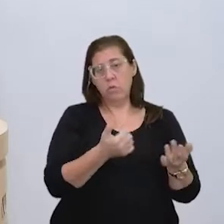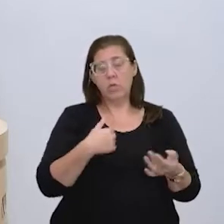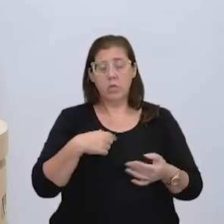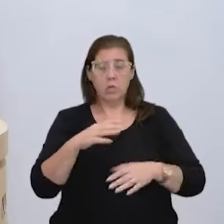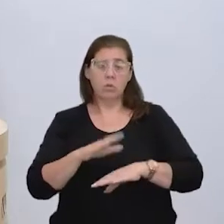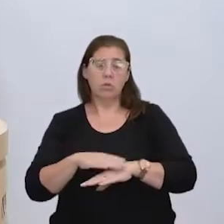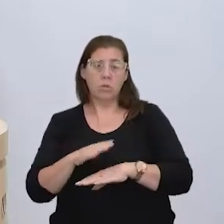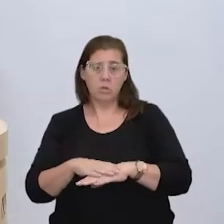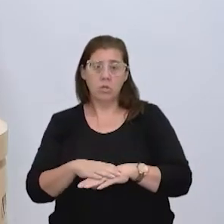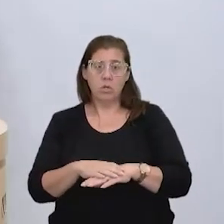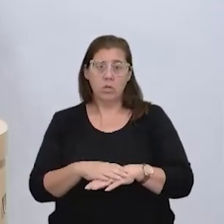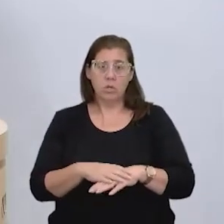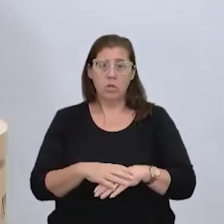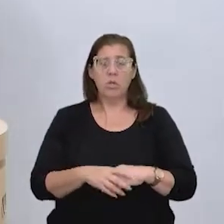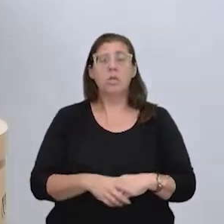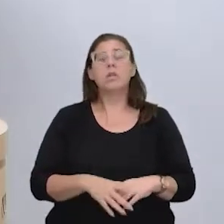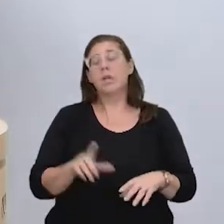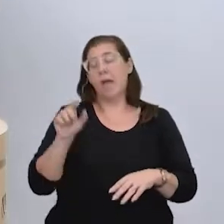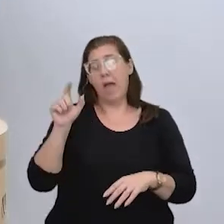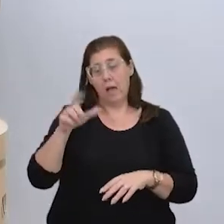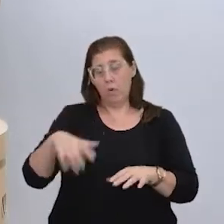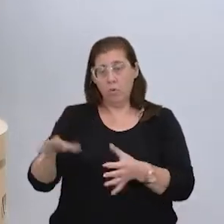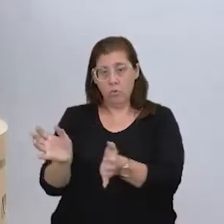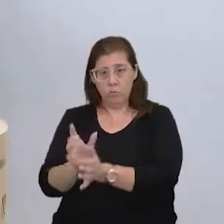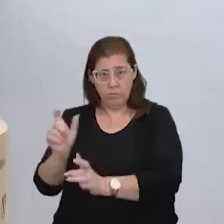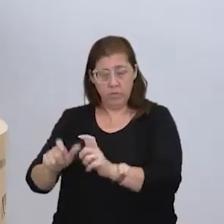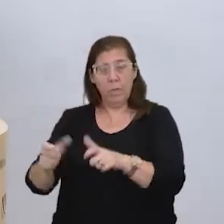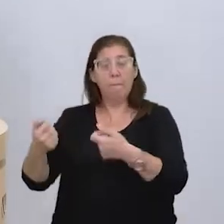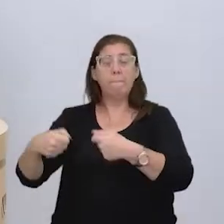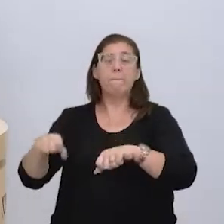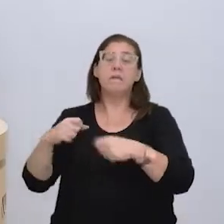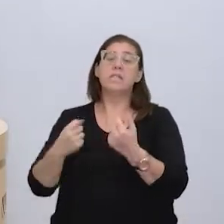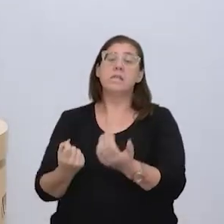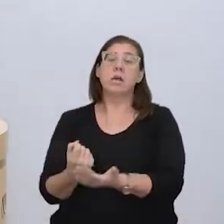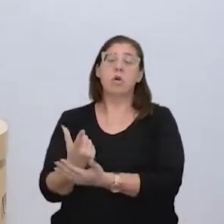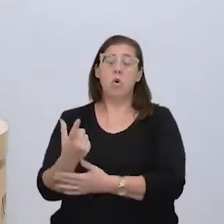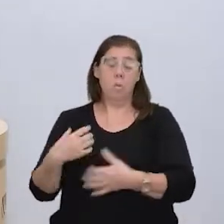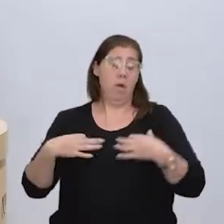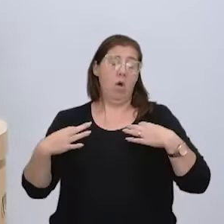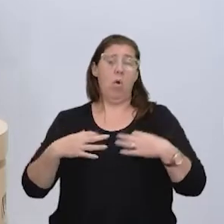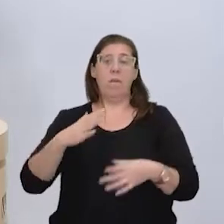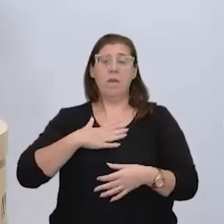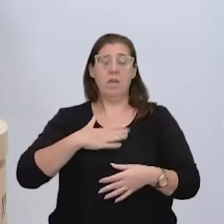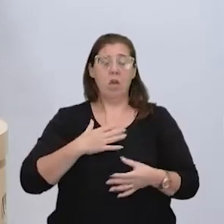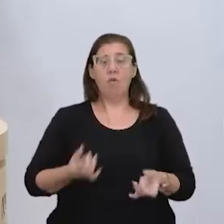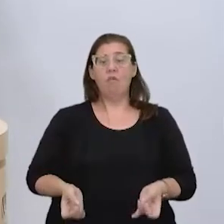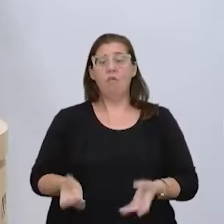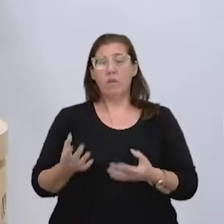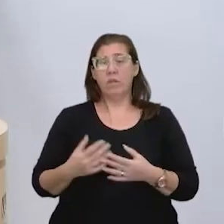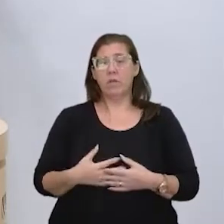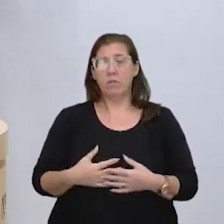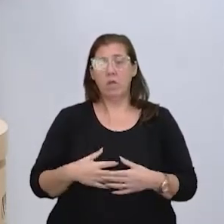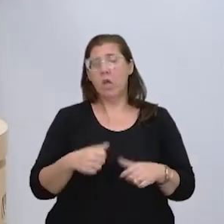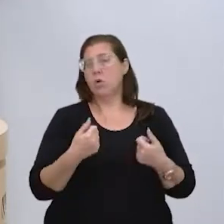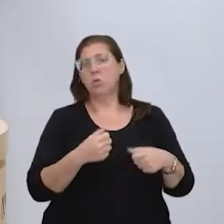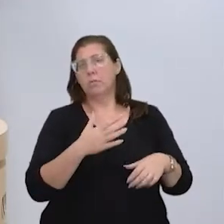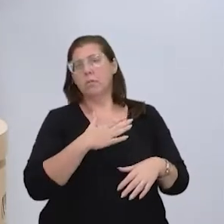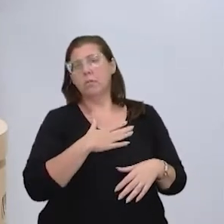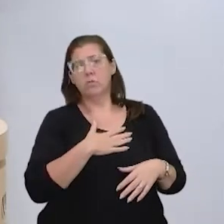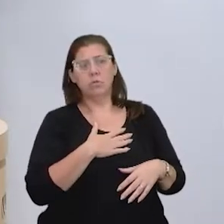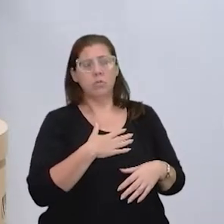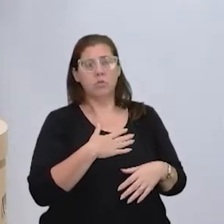gero nelas uma necessidade. Então, é o que eu falei, eu não preciso de um air fryer. Mas na